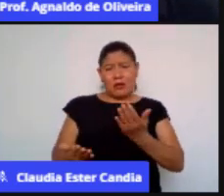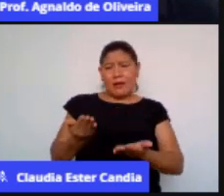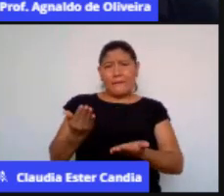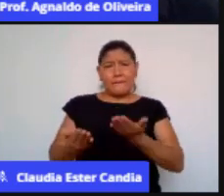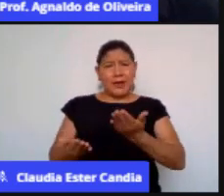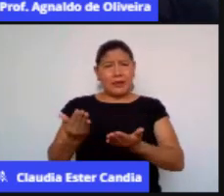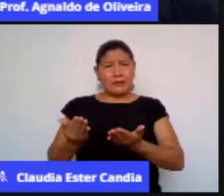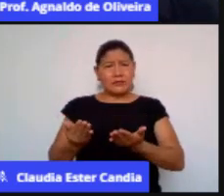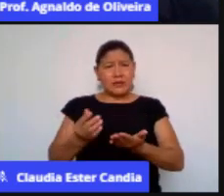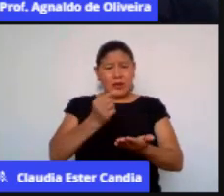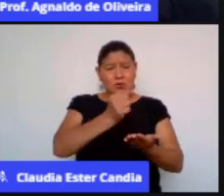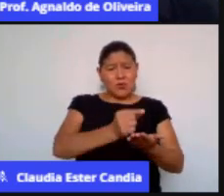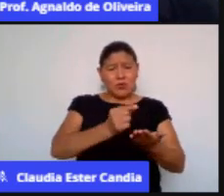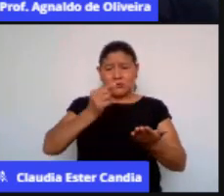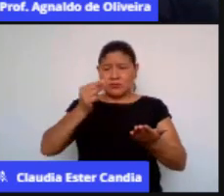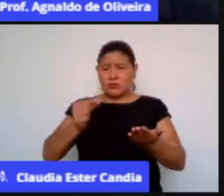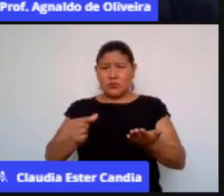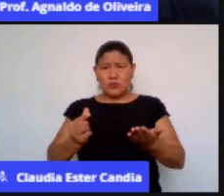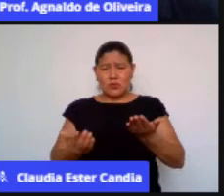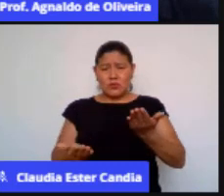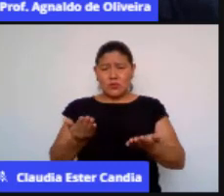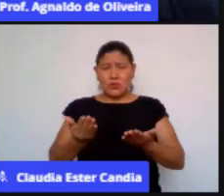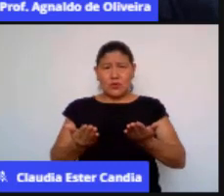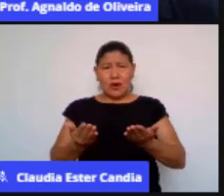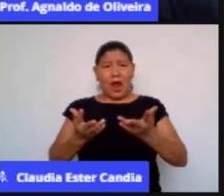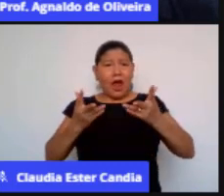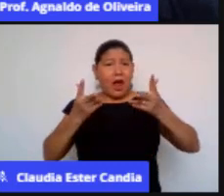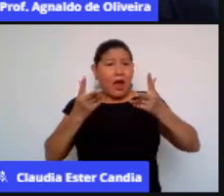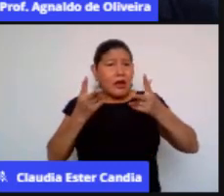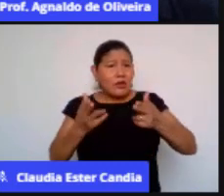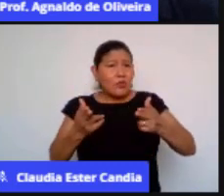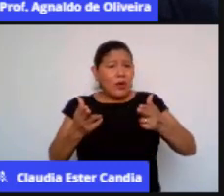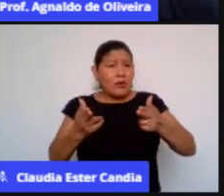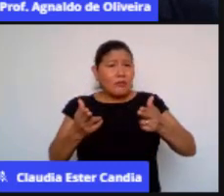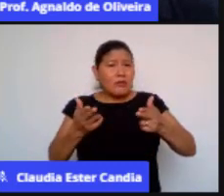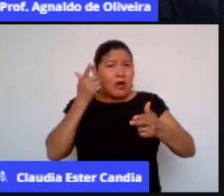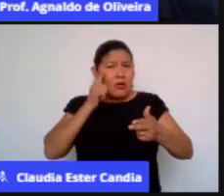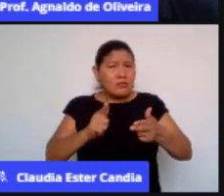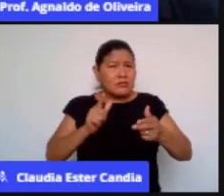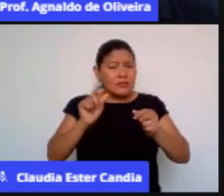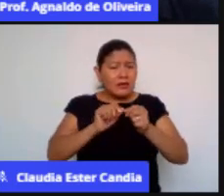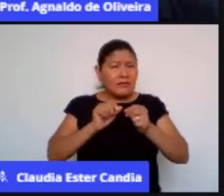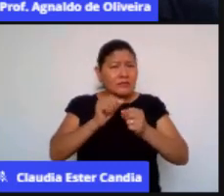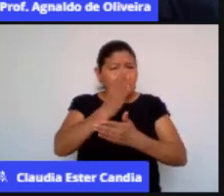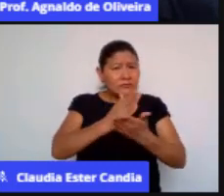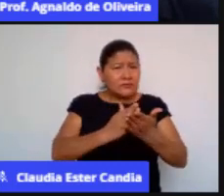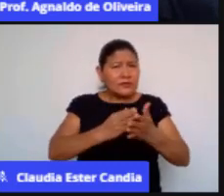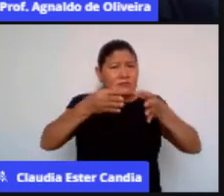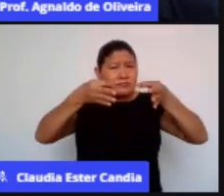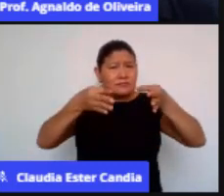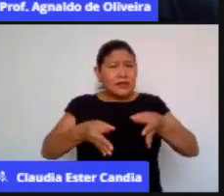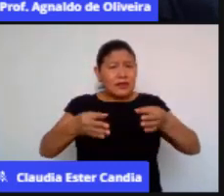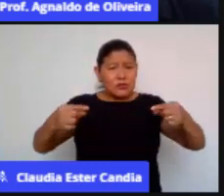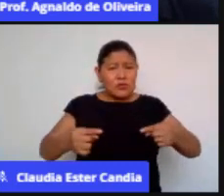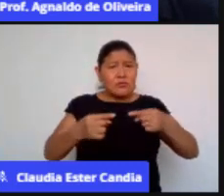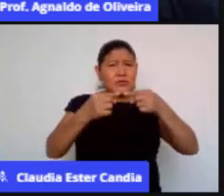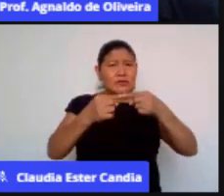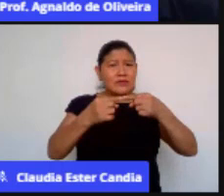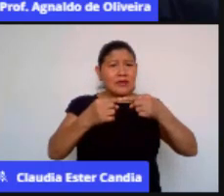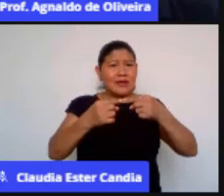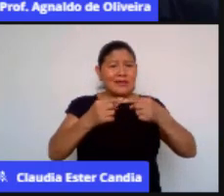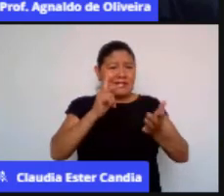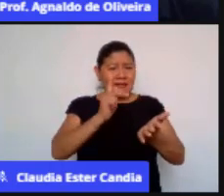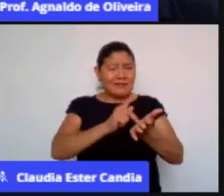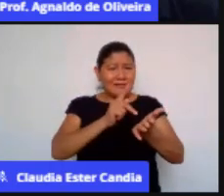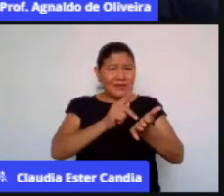todos teriam todos a mesma massa? Né? Então, será que eu consigo fazer divisões corretamente, né, no mundo real? Então, são coisas assim que eu